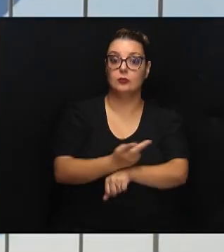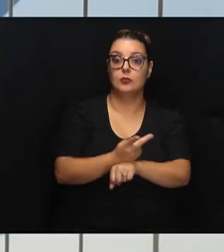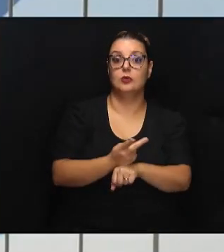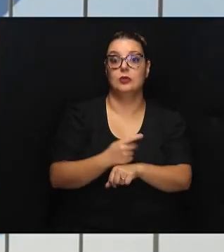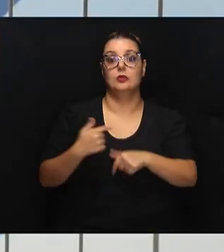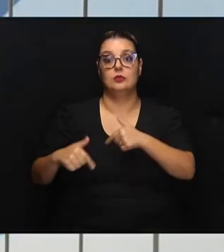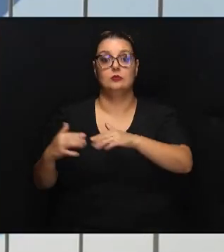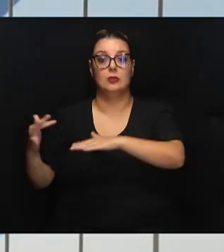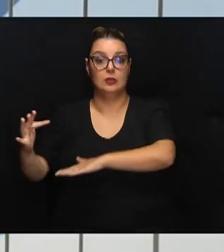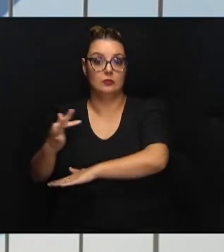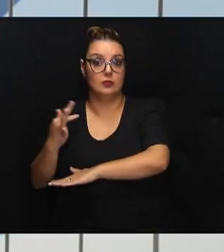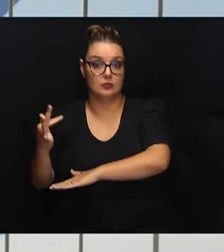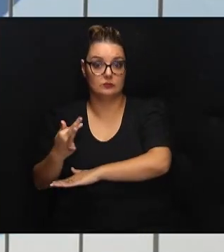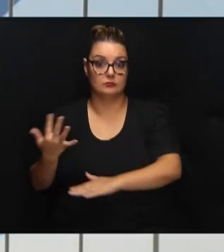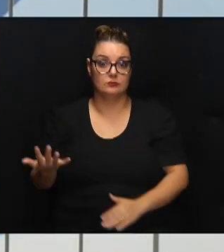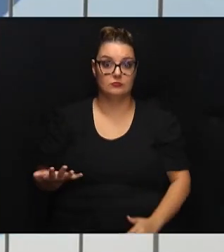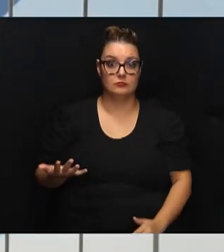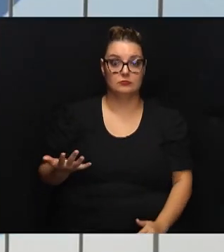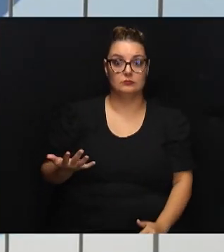formal,